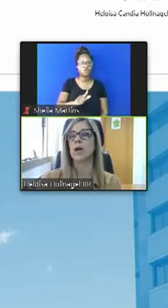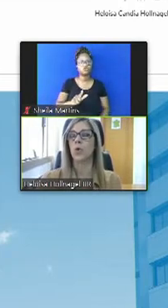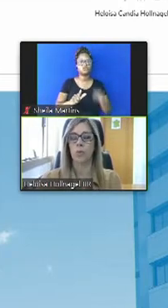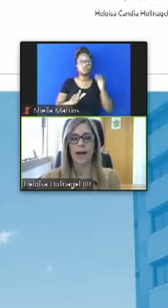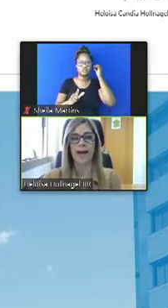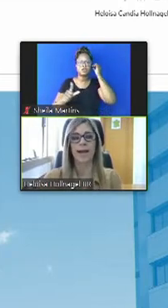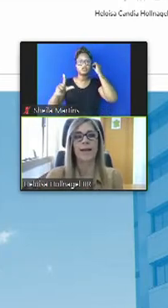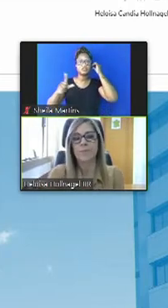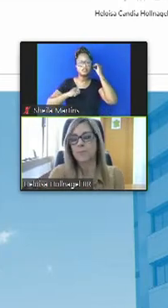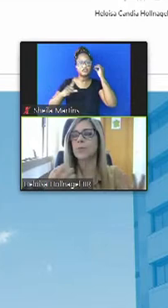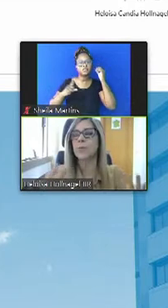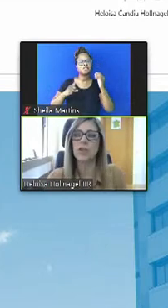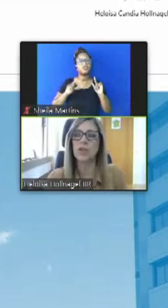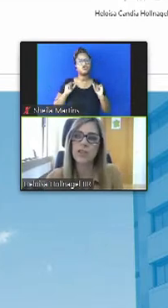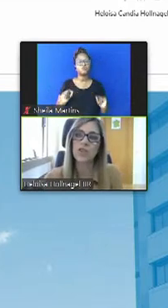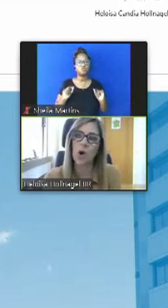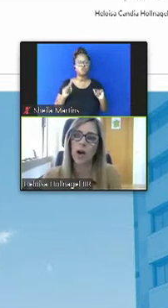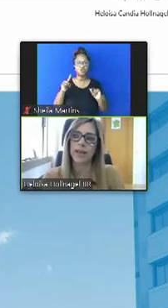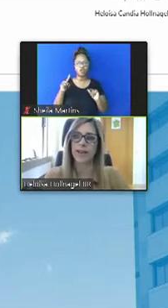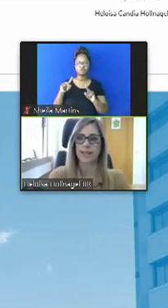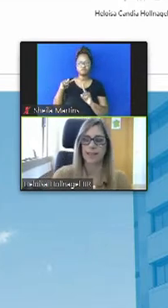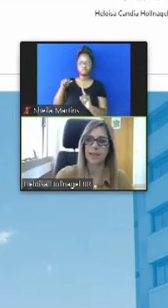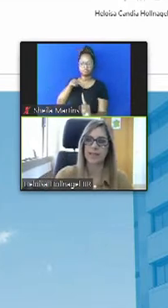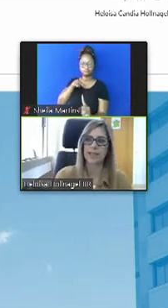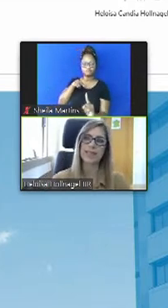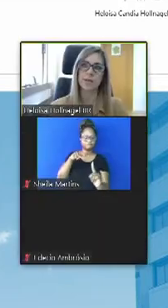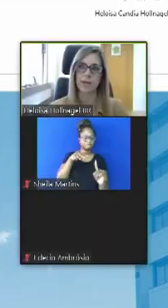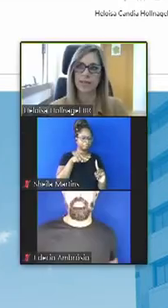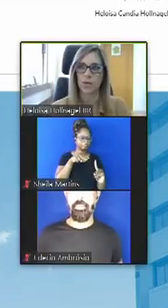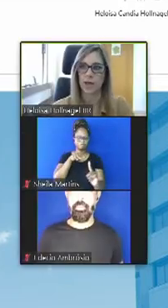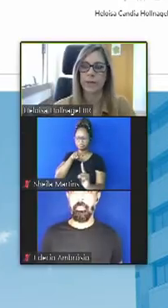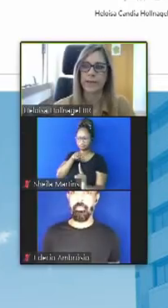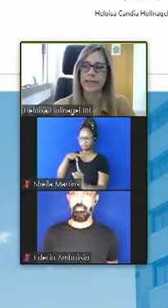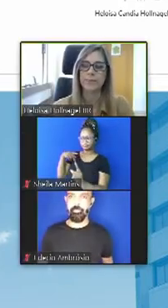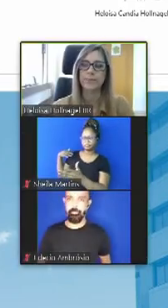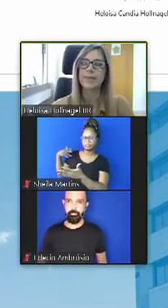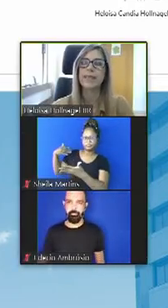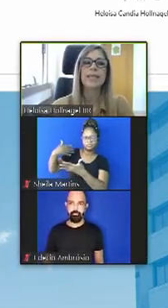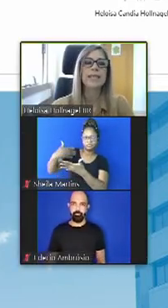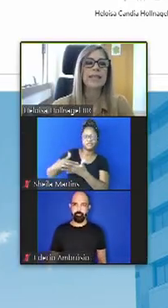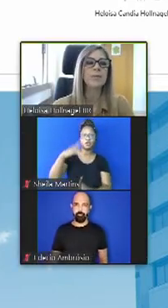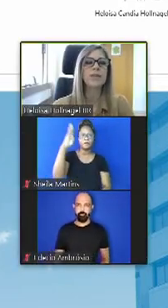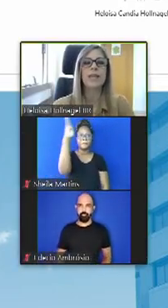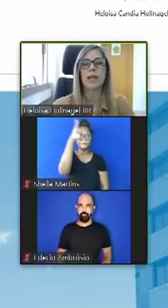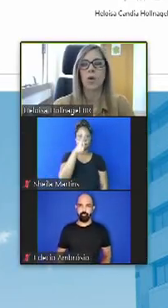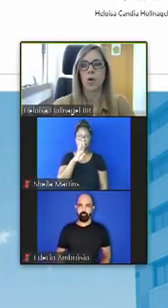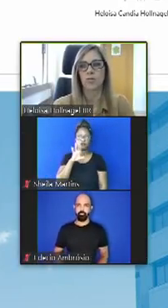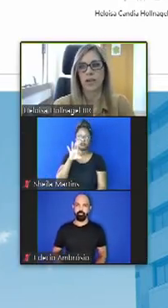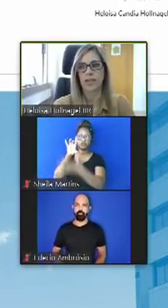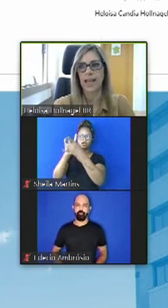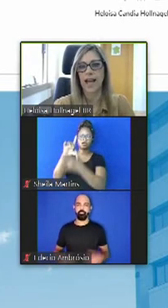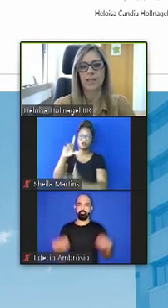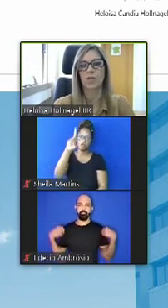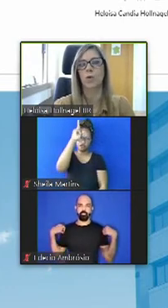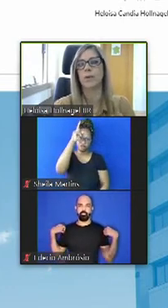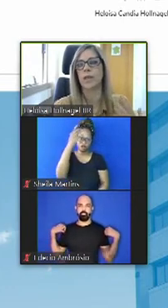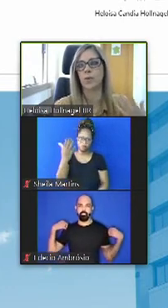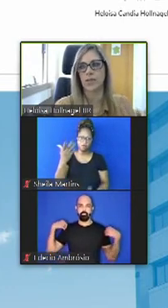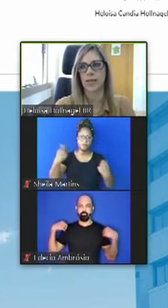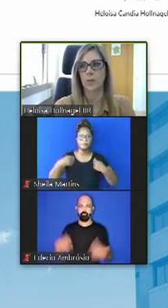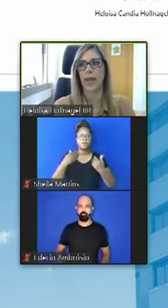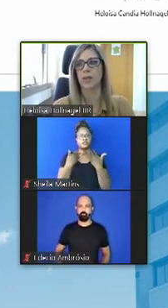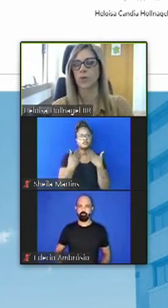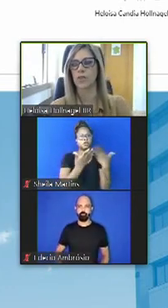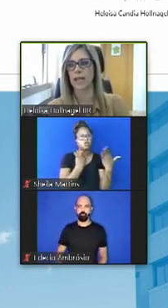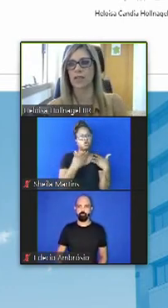ter uma perspectiva histórica das parcerias Brasil-Alemanha. Temos que conversar sobre